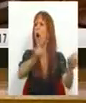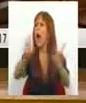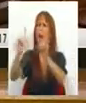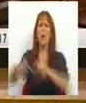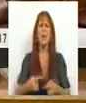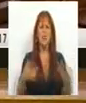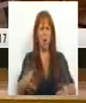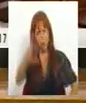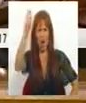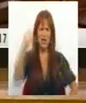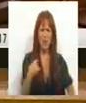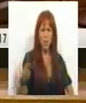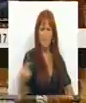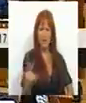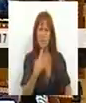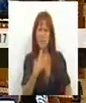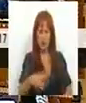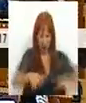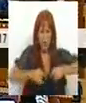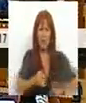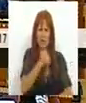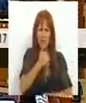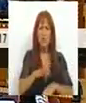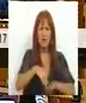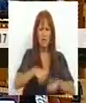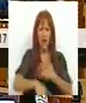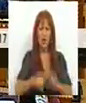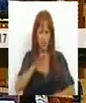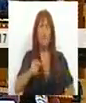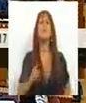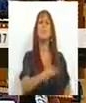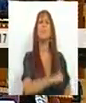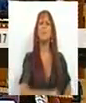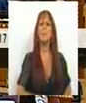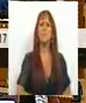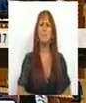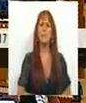cativações? Tenham a coragem, pelo menos, de assumir as medidas que tomam no país.